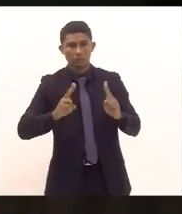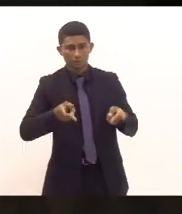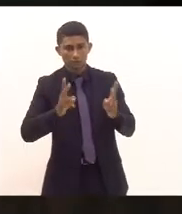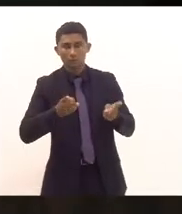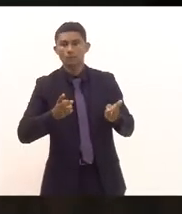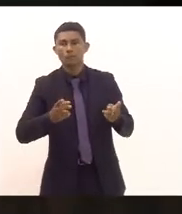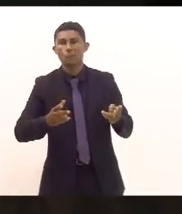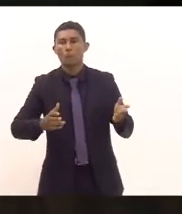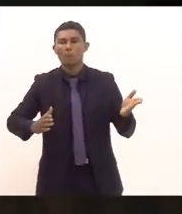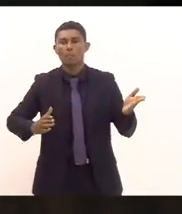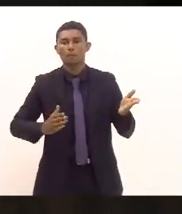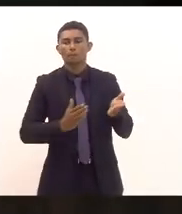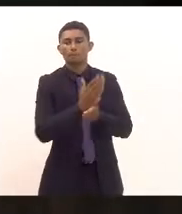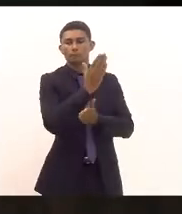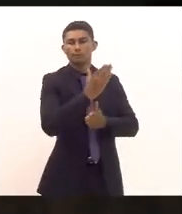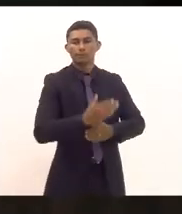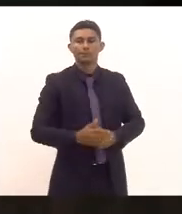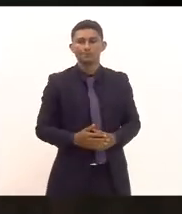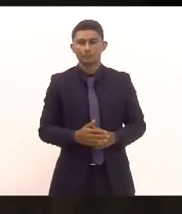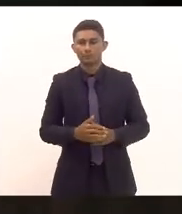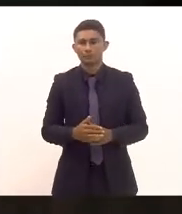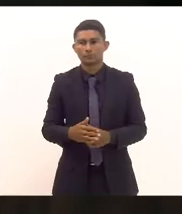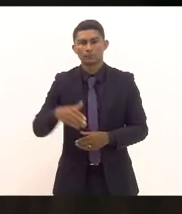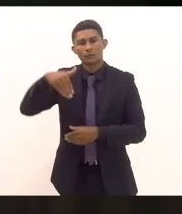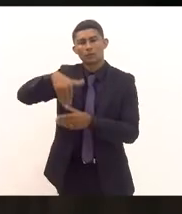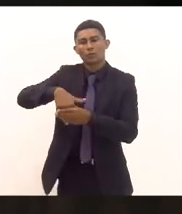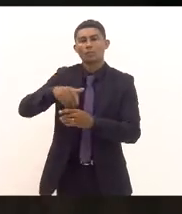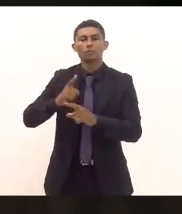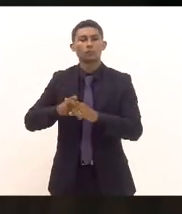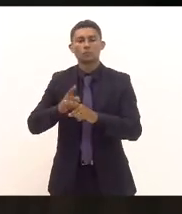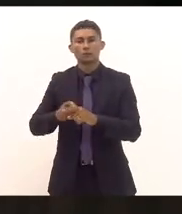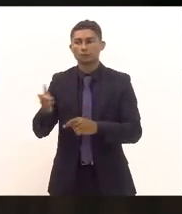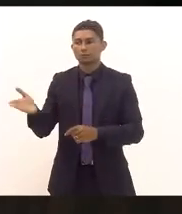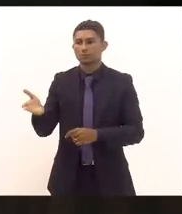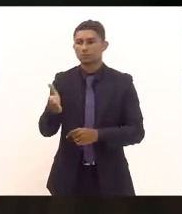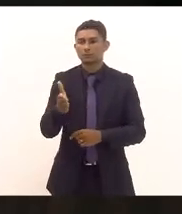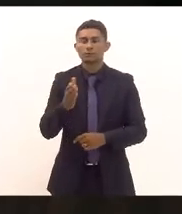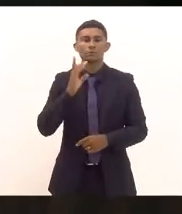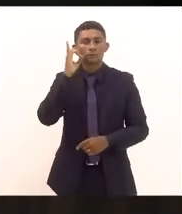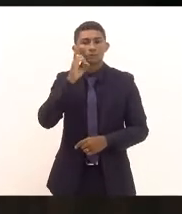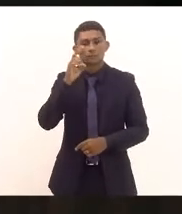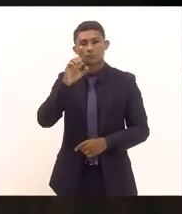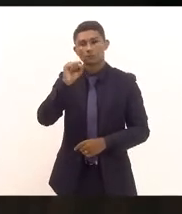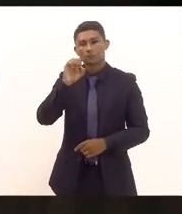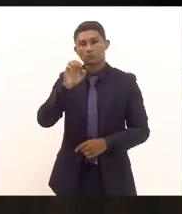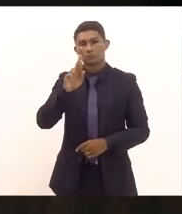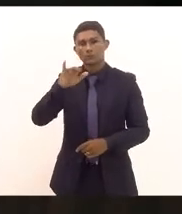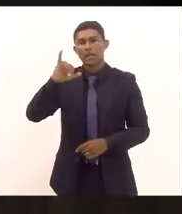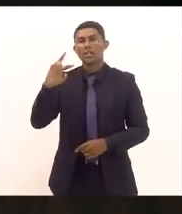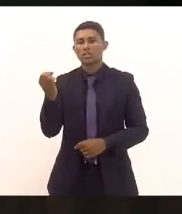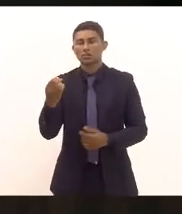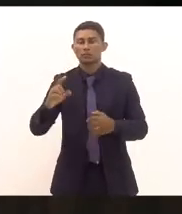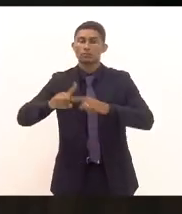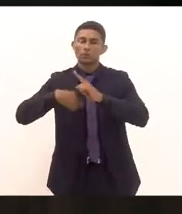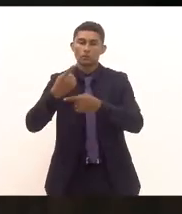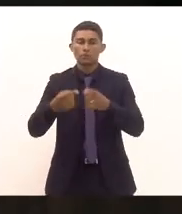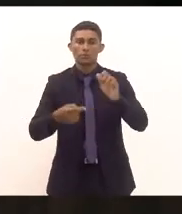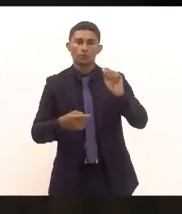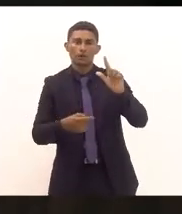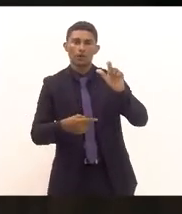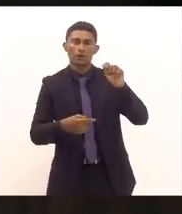Como estão aprovado para declaração de voto Deputado Dr Sérgio em seguida Lana passa